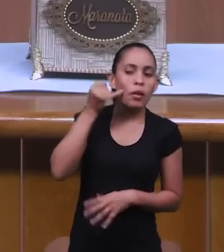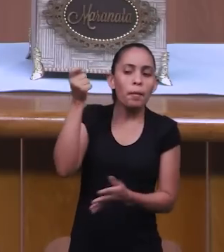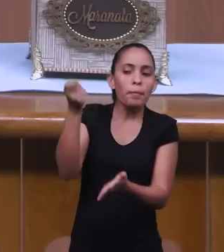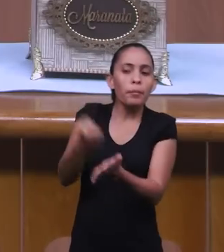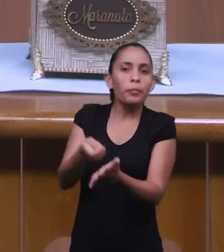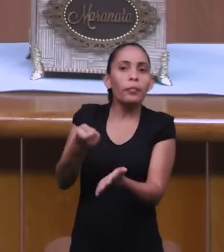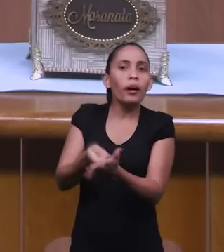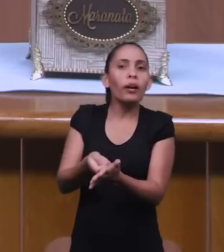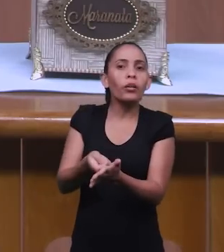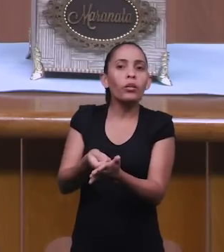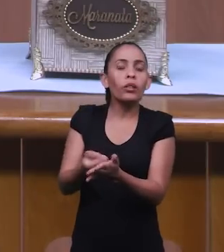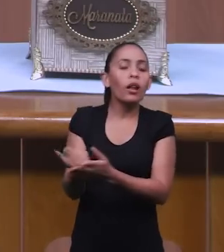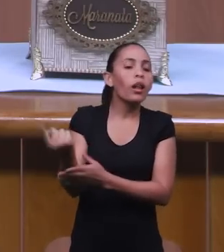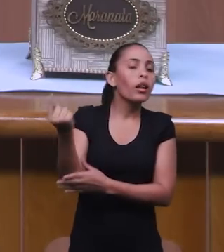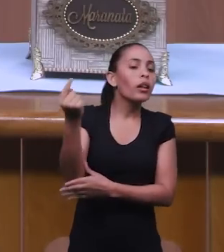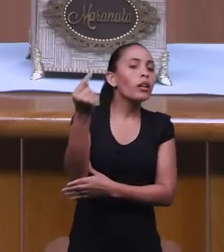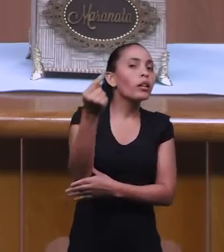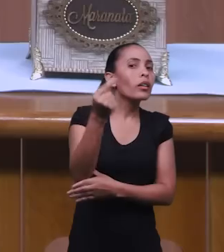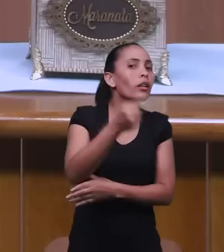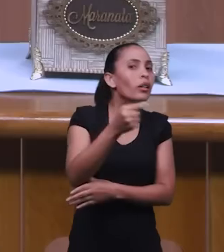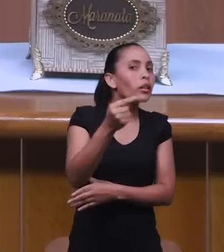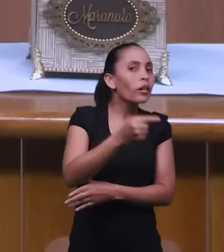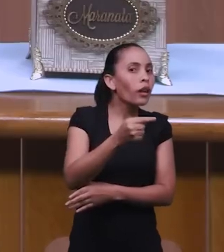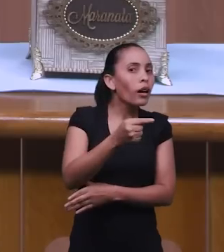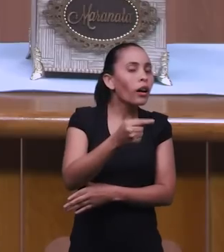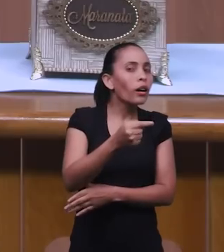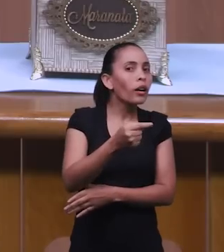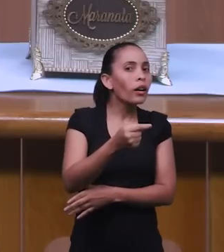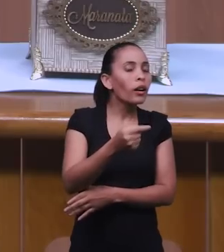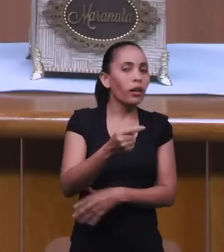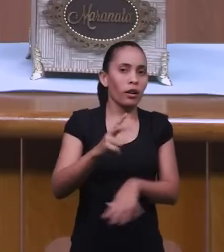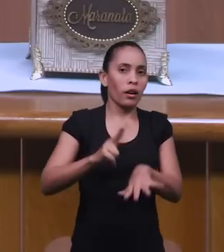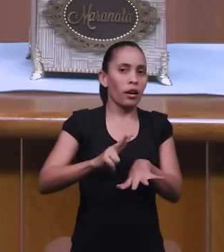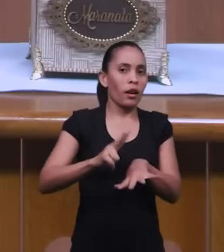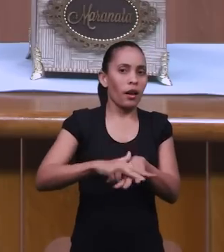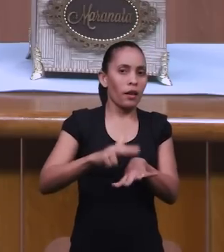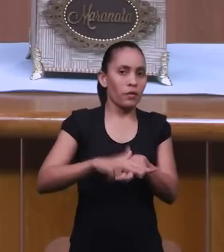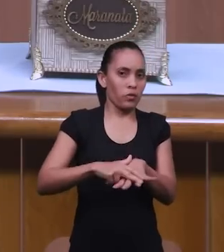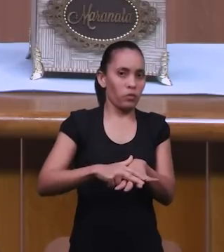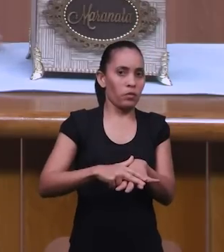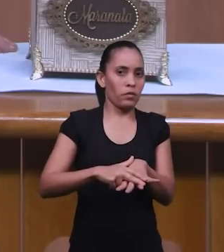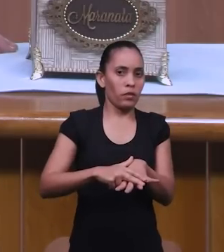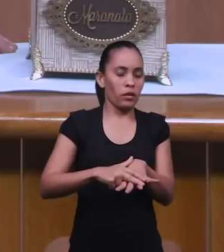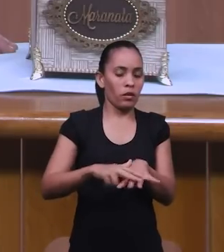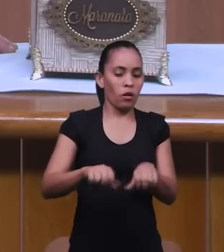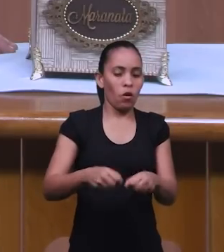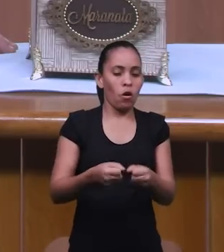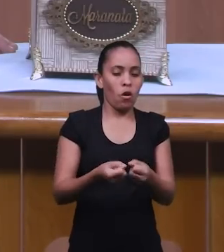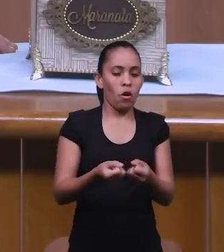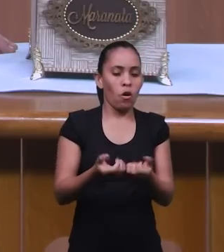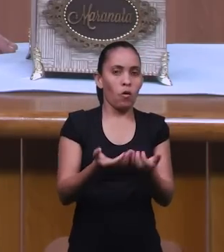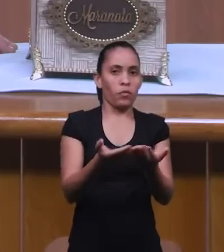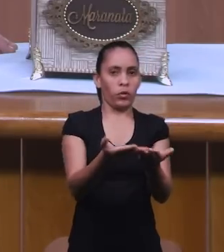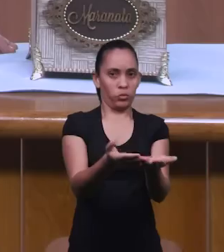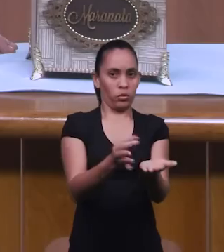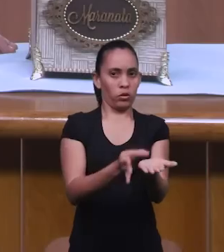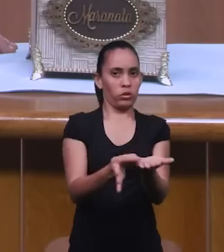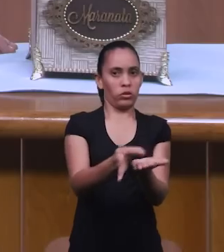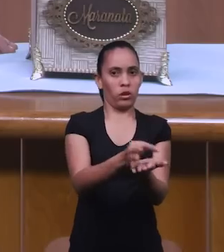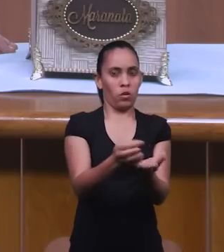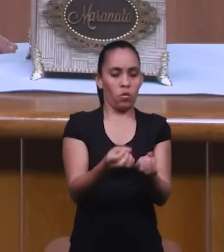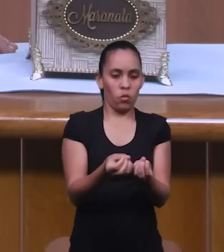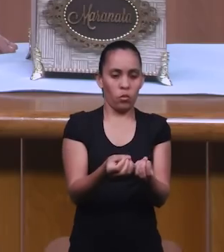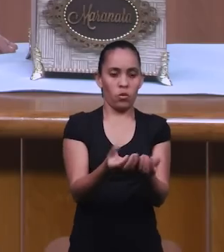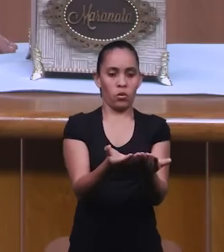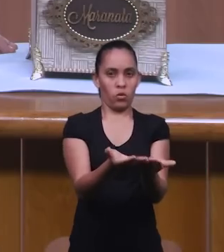Do cofre das ofertas onde a viúva pobre colocou as 2 moedas. Uma coisa é quem entrega a oferta. Não veja a